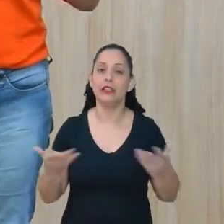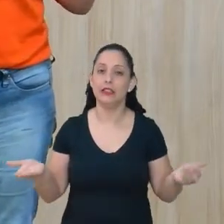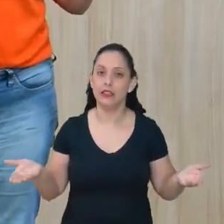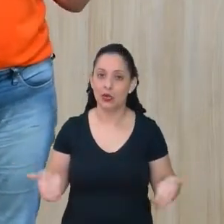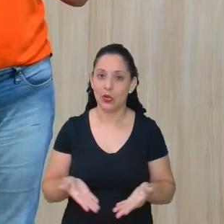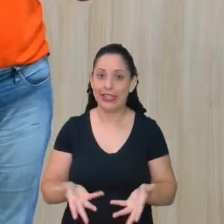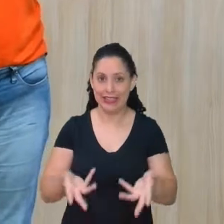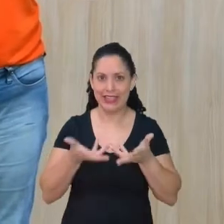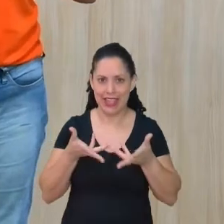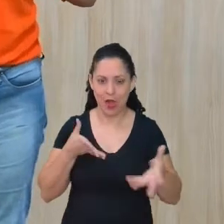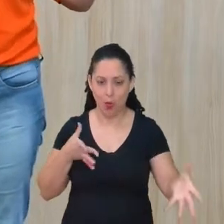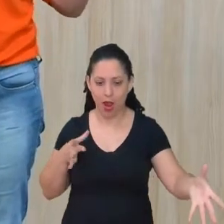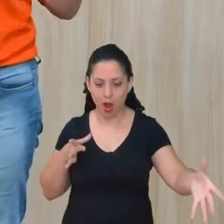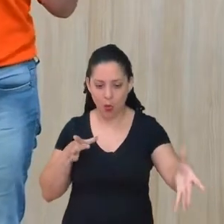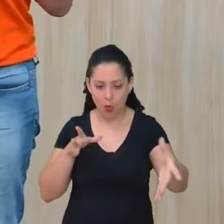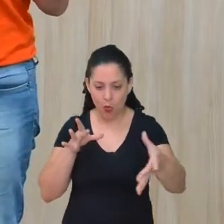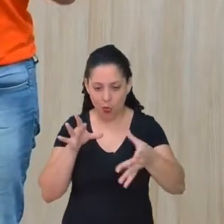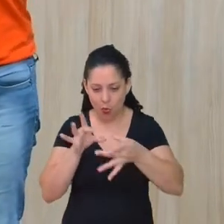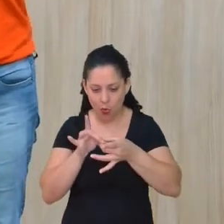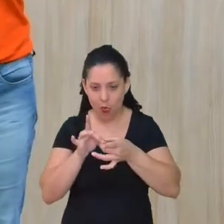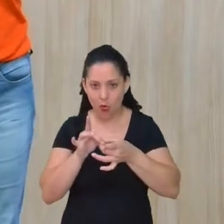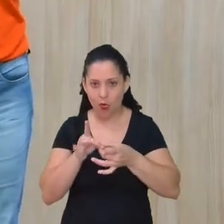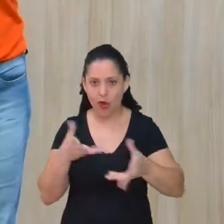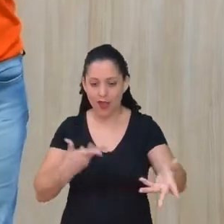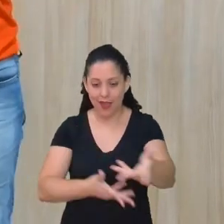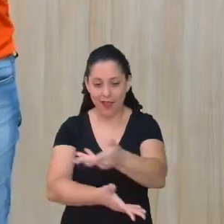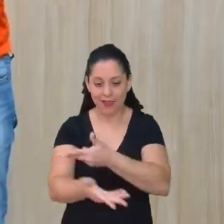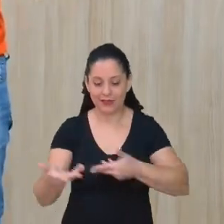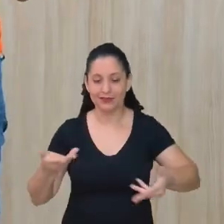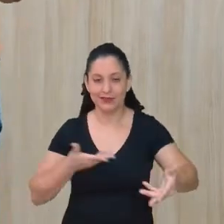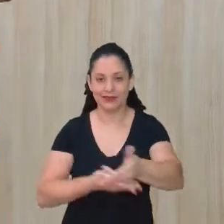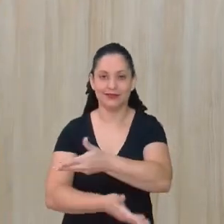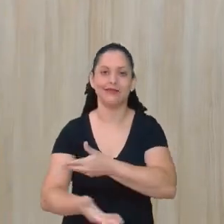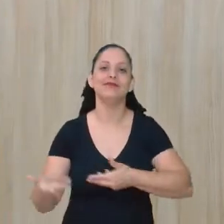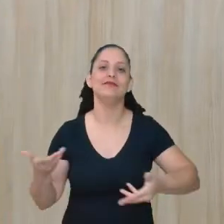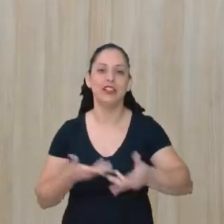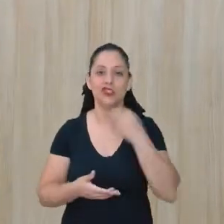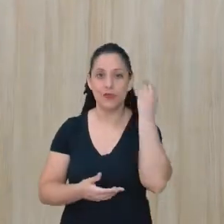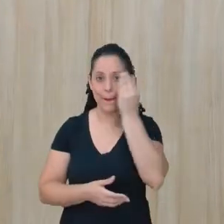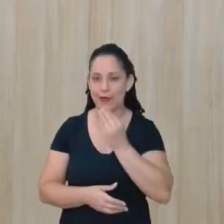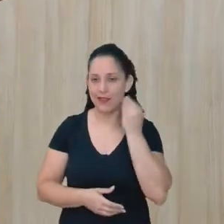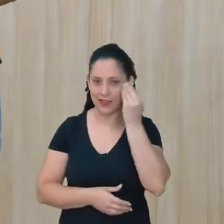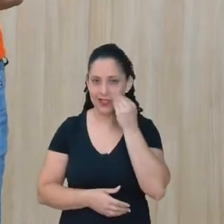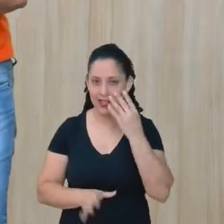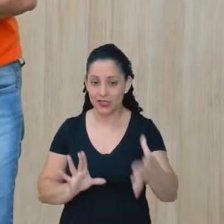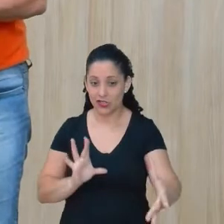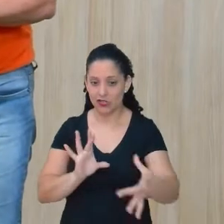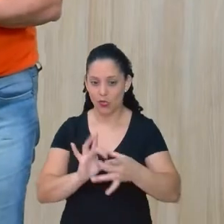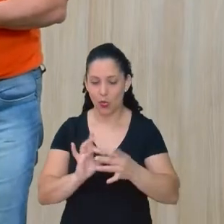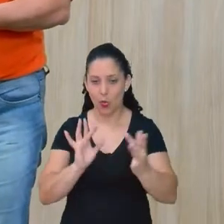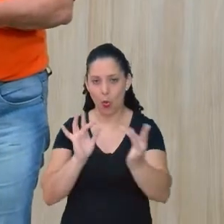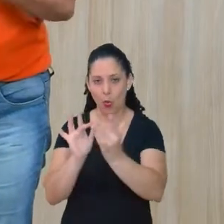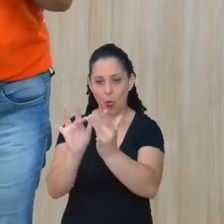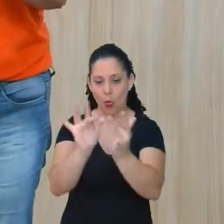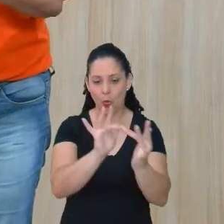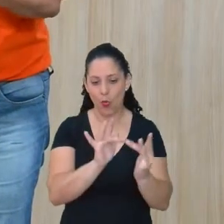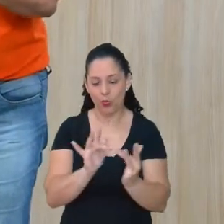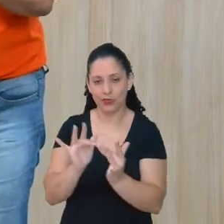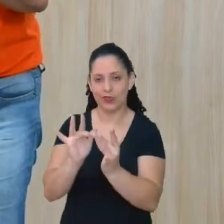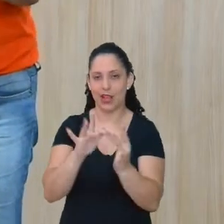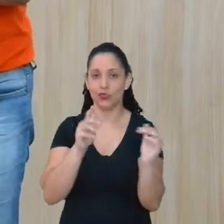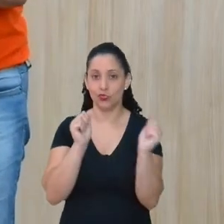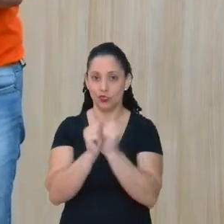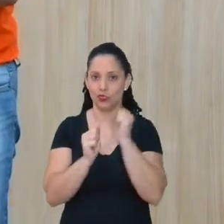haja uma imersão para maior. que o público possa criar suas próprias experiências de vivências no teatro junto